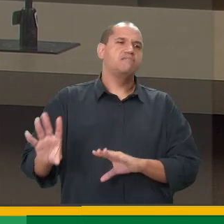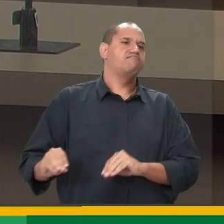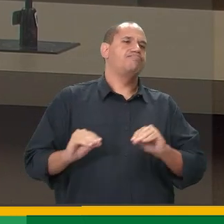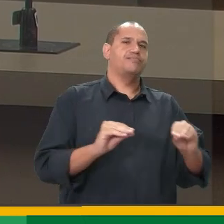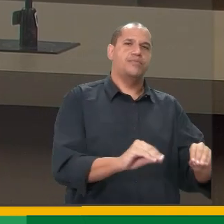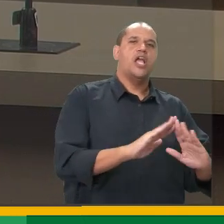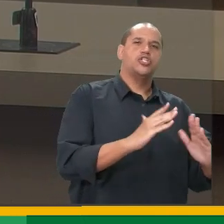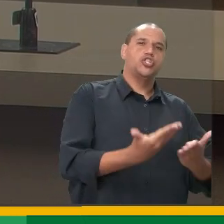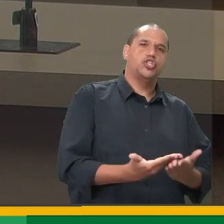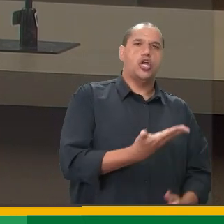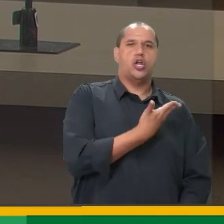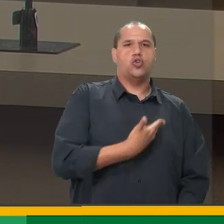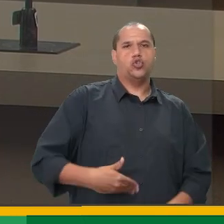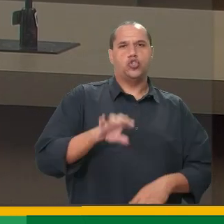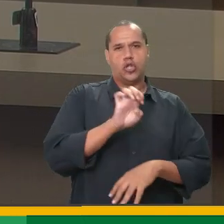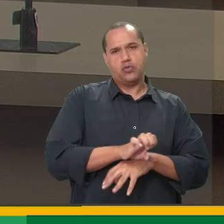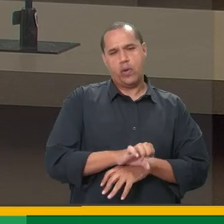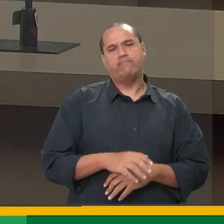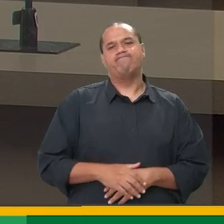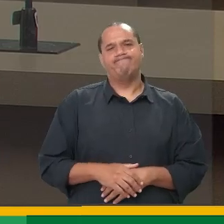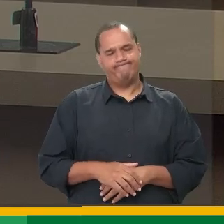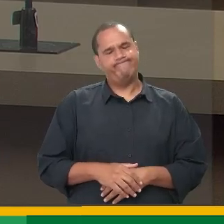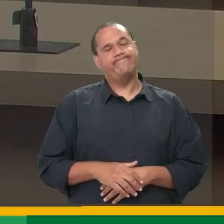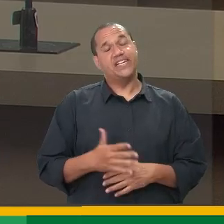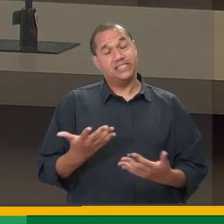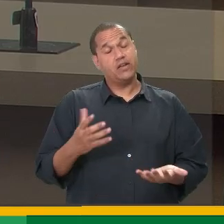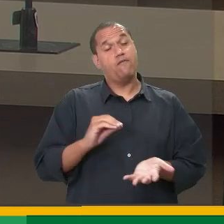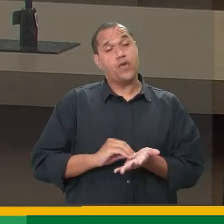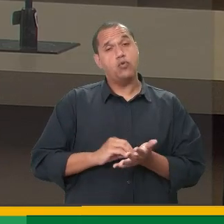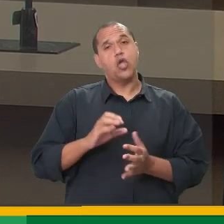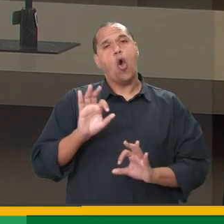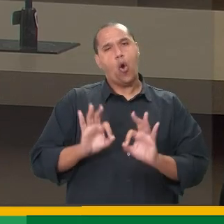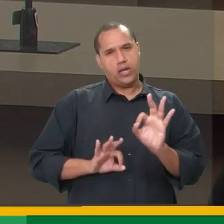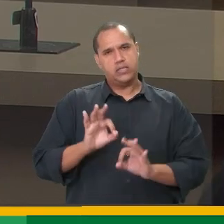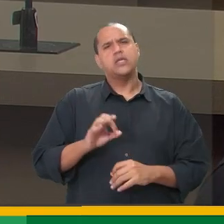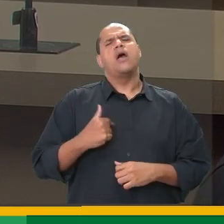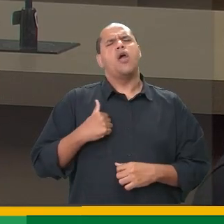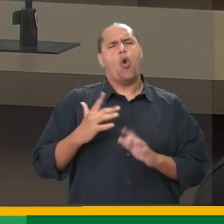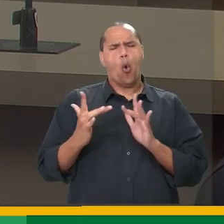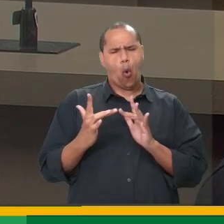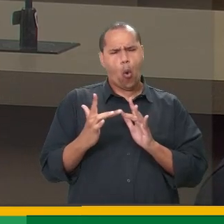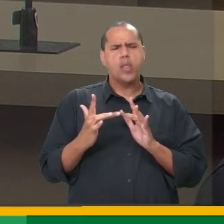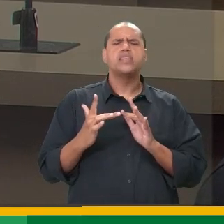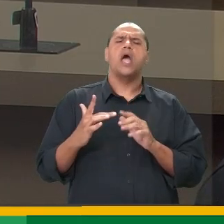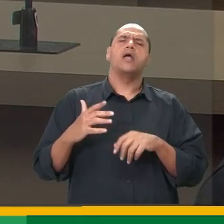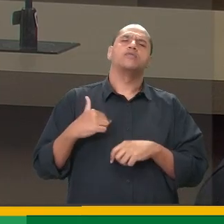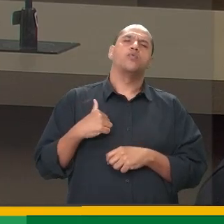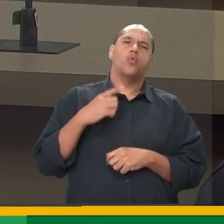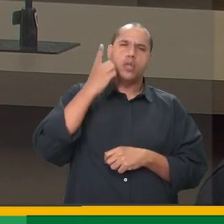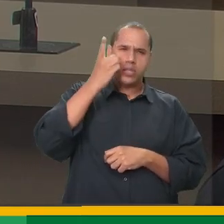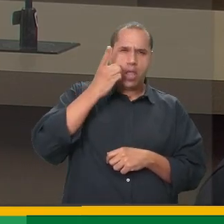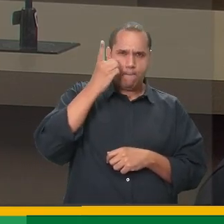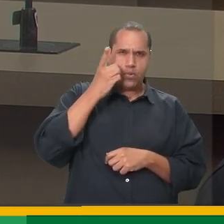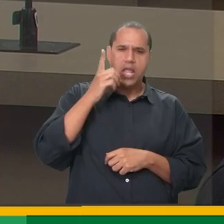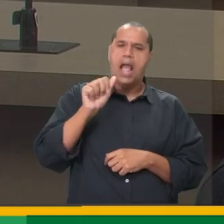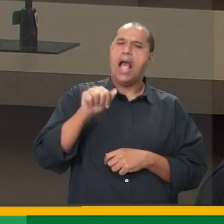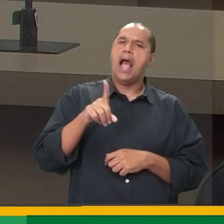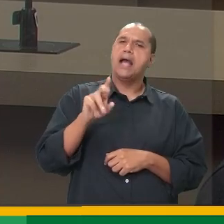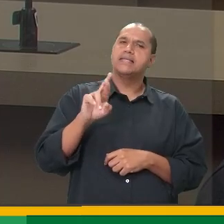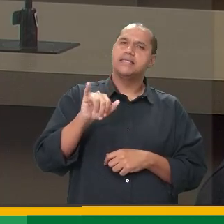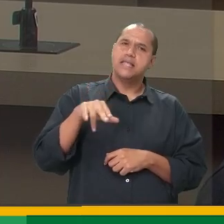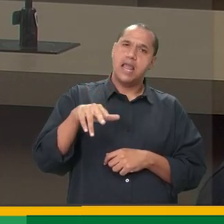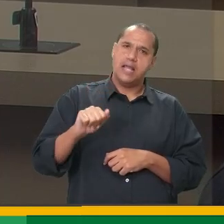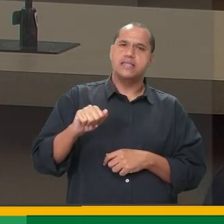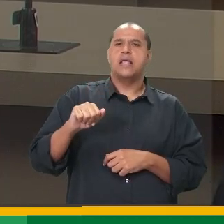a desorganização eu tenho conversado muito isso com a deputada Adriana ccia Nossa pré-candidata a prefeita de